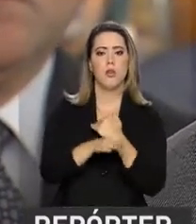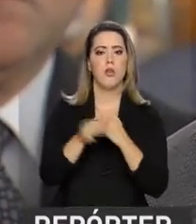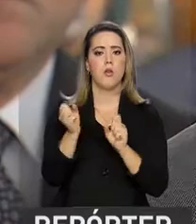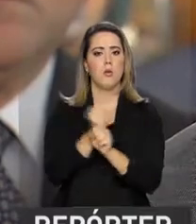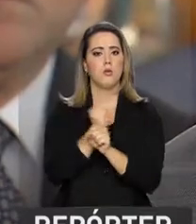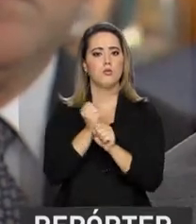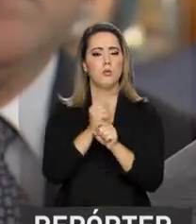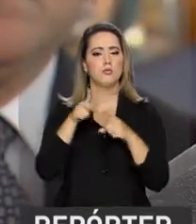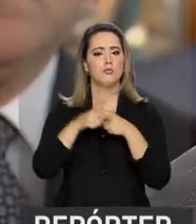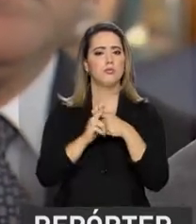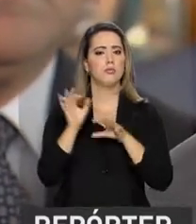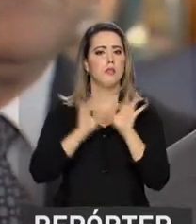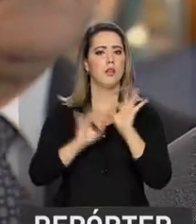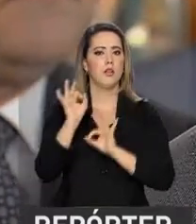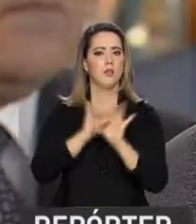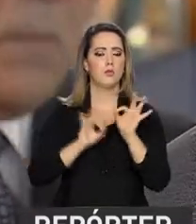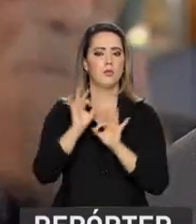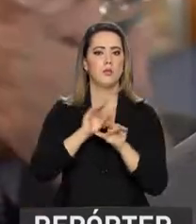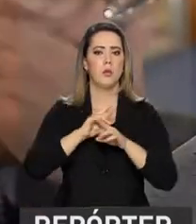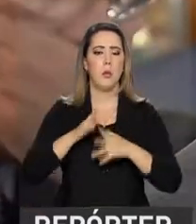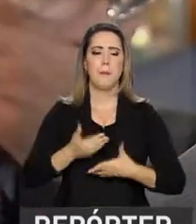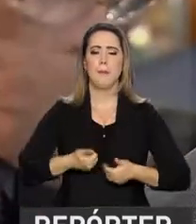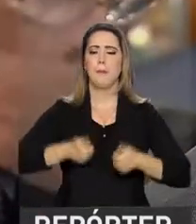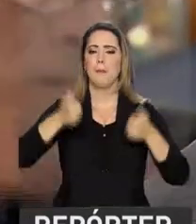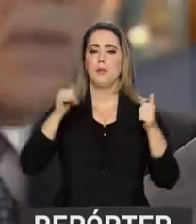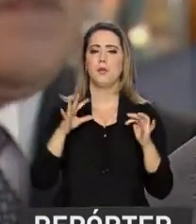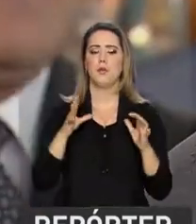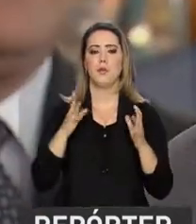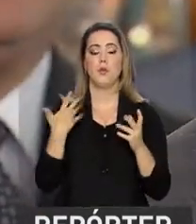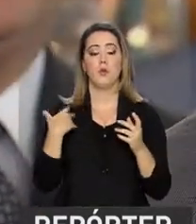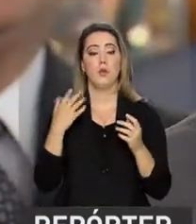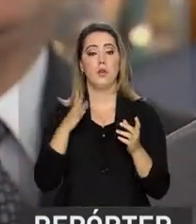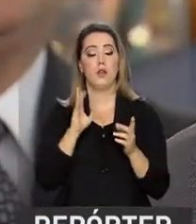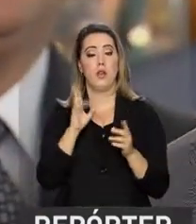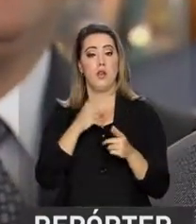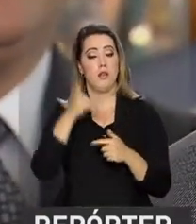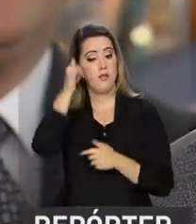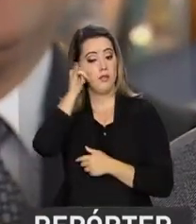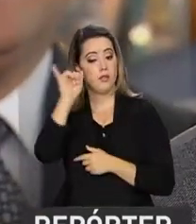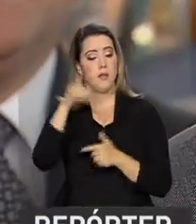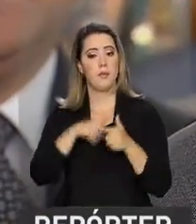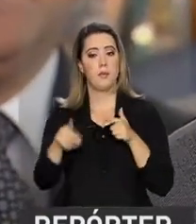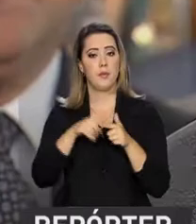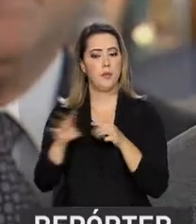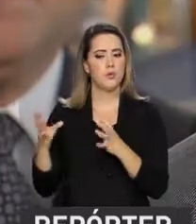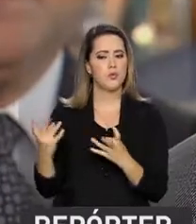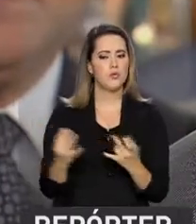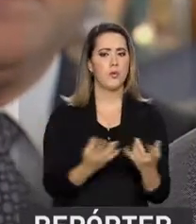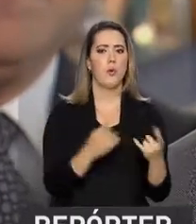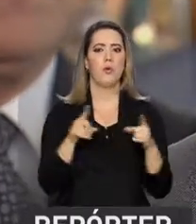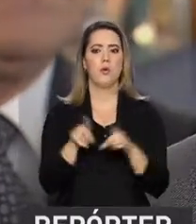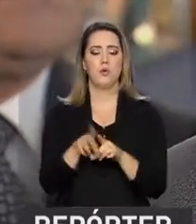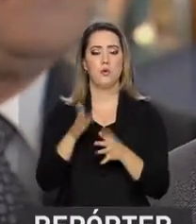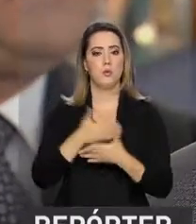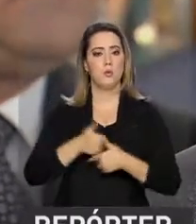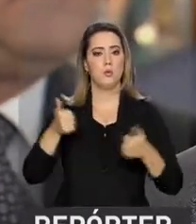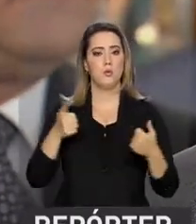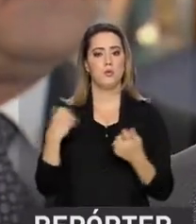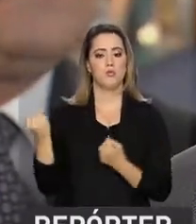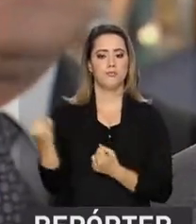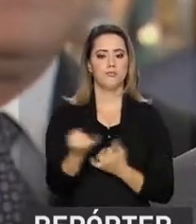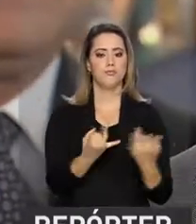e fazer taxiways melhorar o sistema de incêndio você retira as restrições na em ampliar a capacidade dos aeroportos